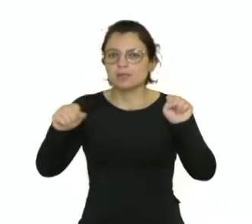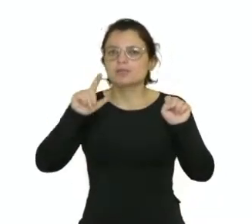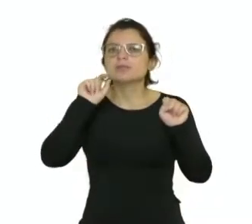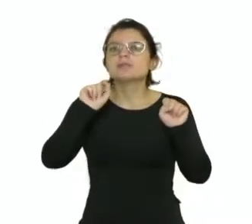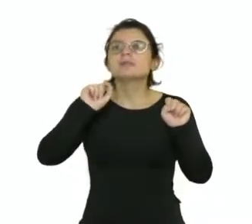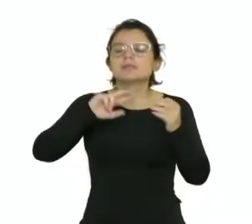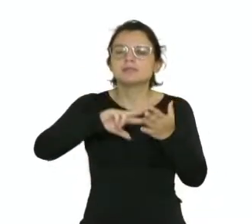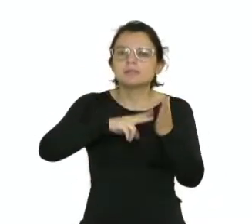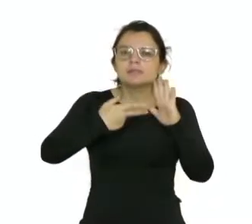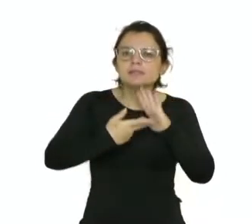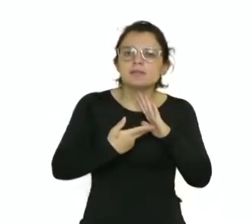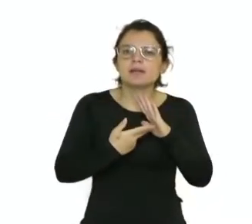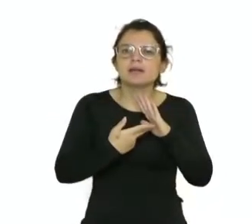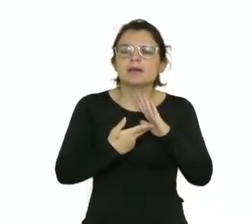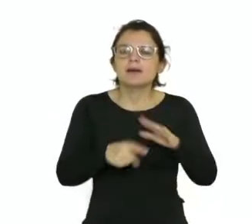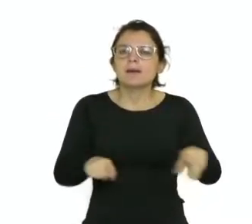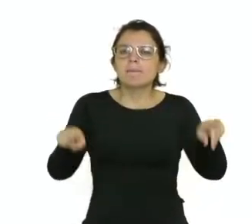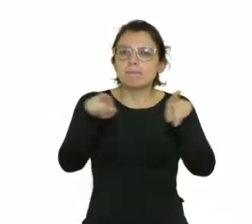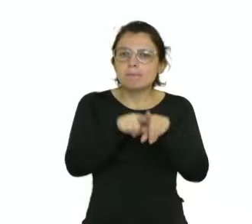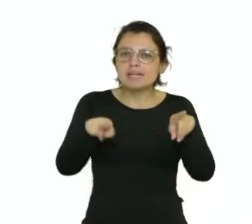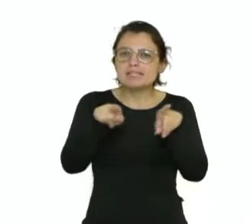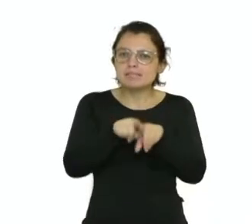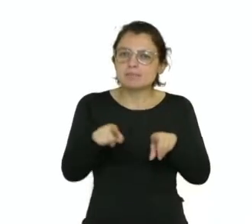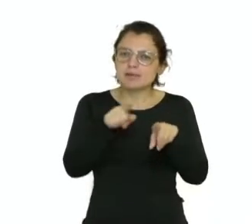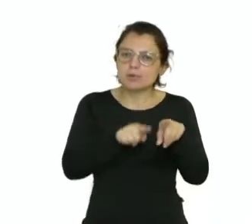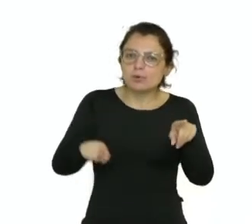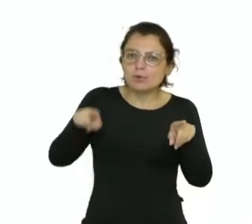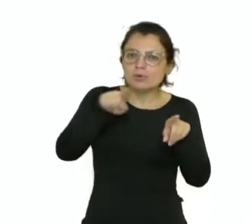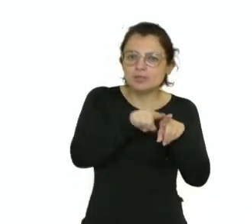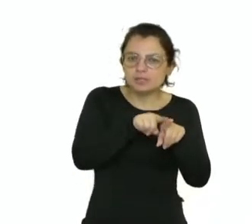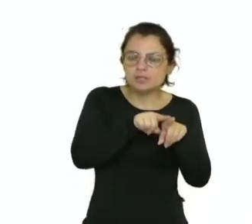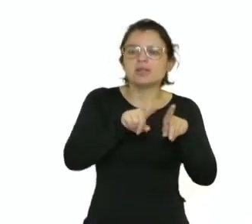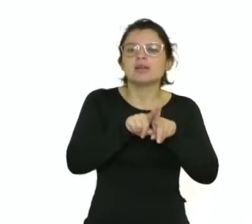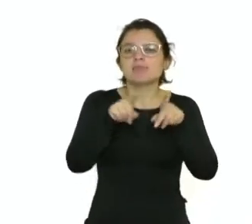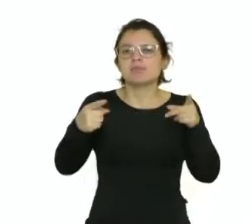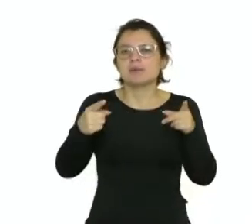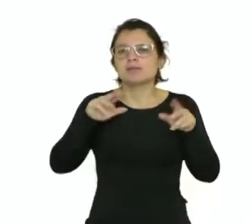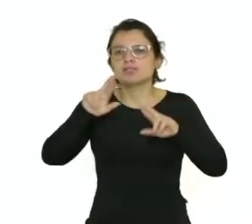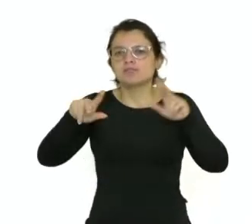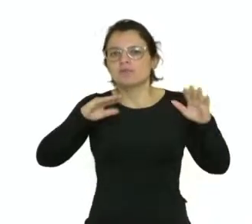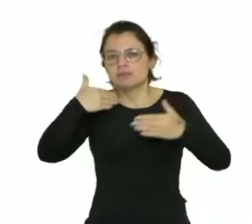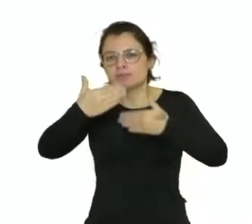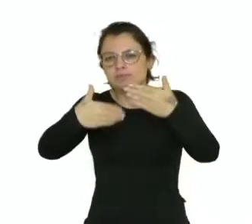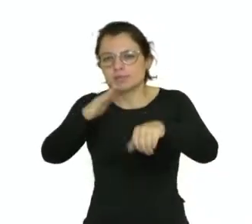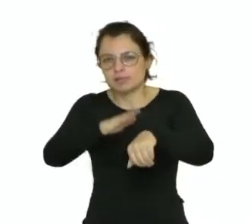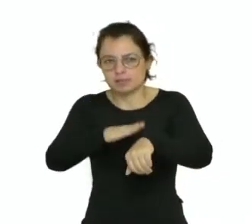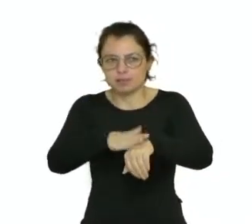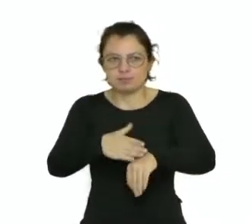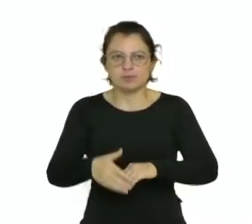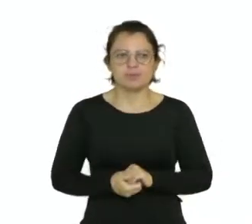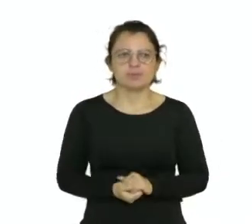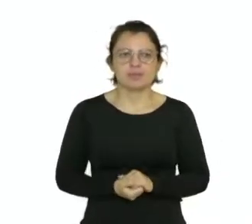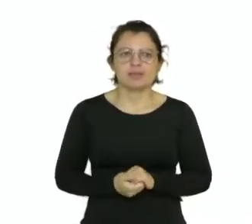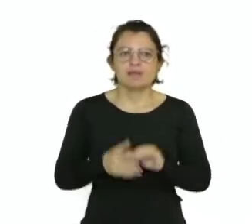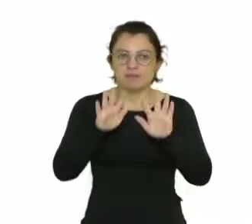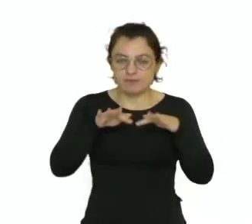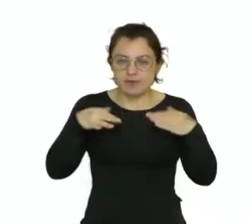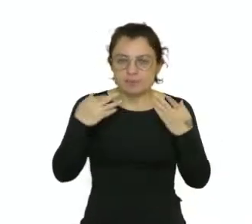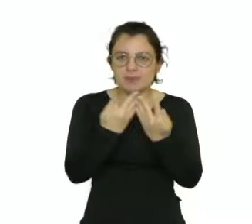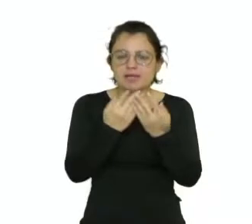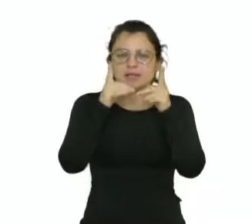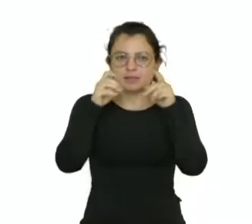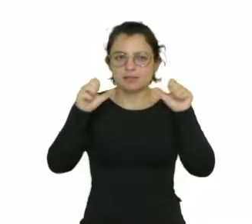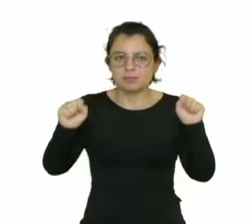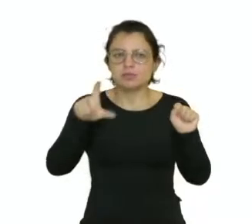ao longo do tempo. É constituído de famílias linguísticas, isto é, um conjunto de línguas que